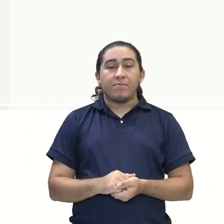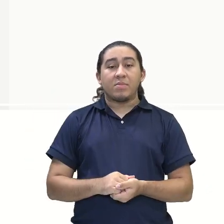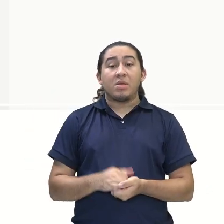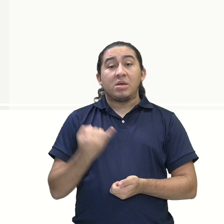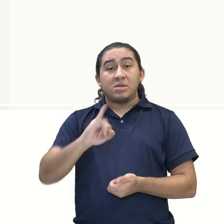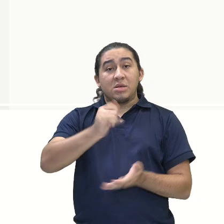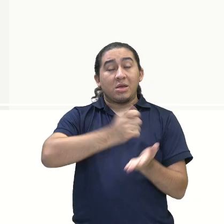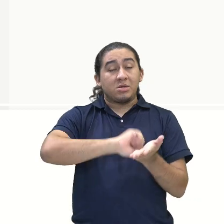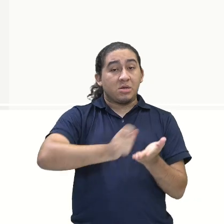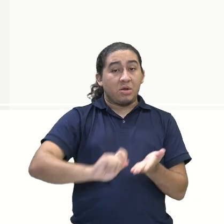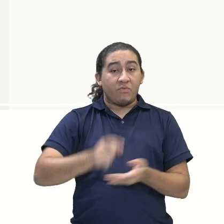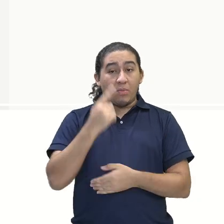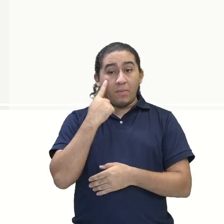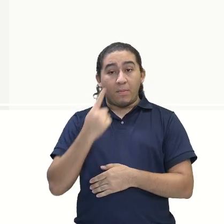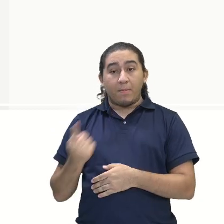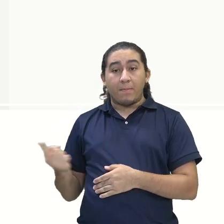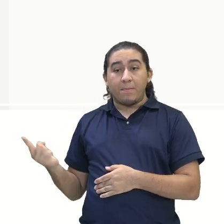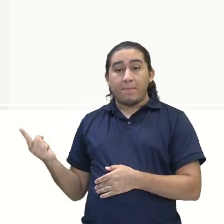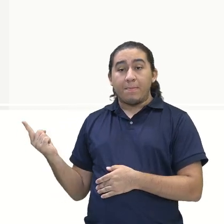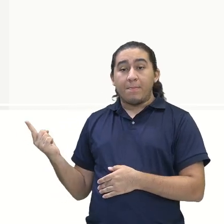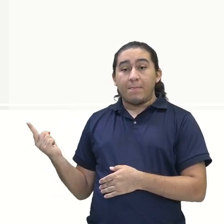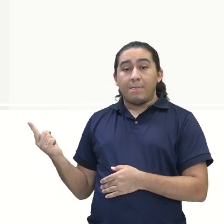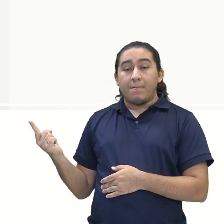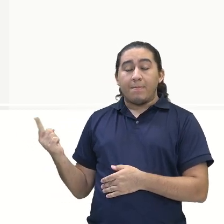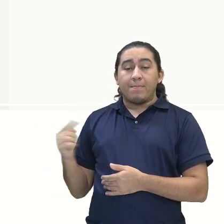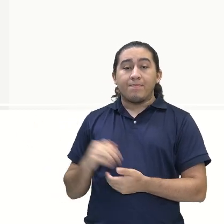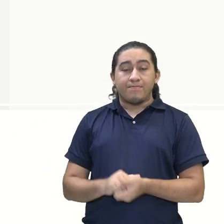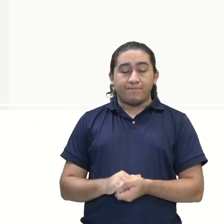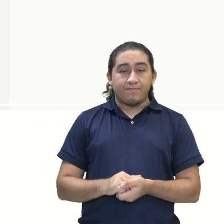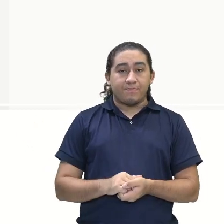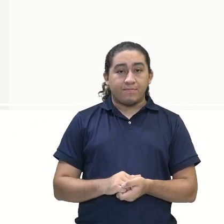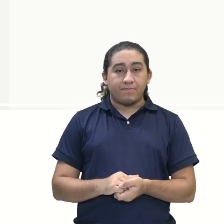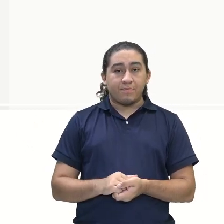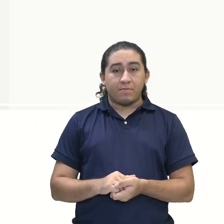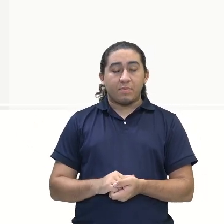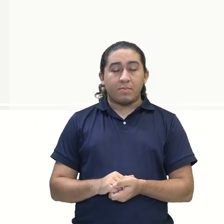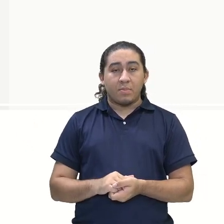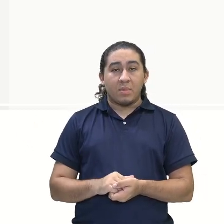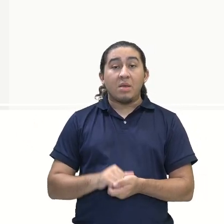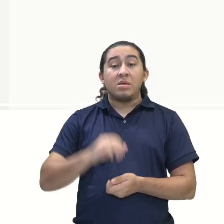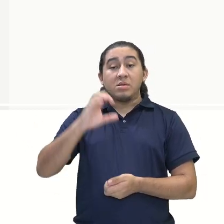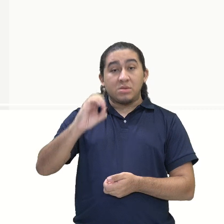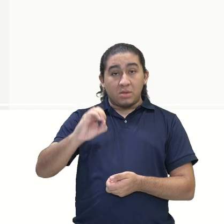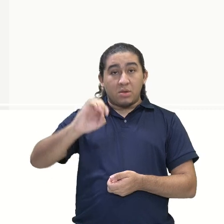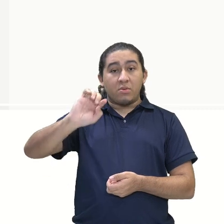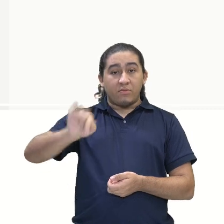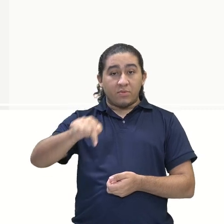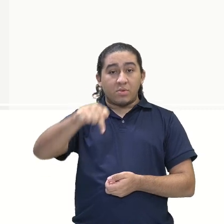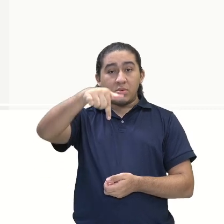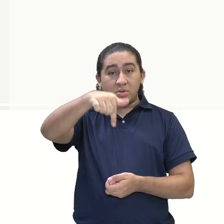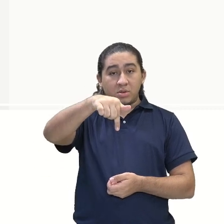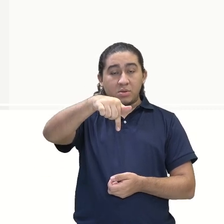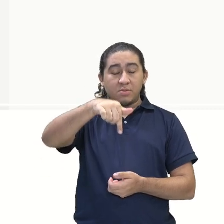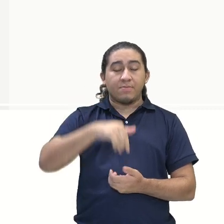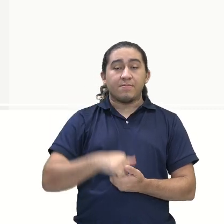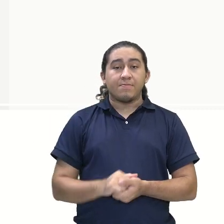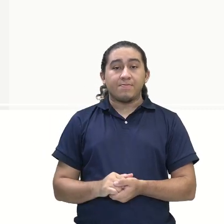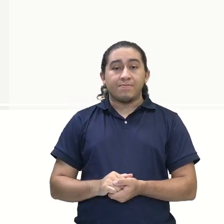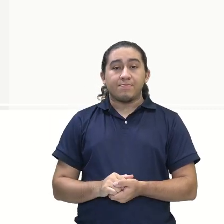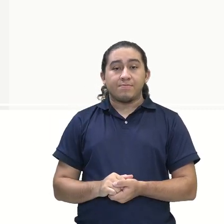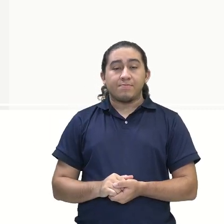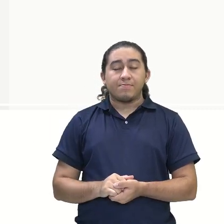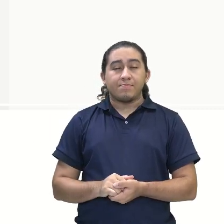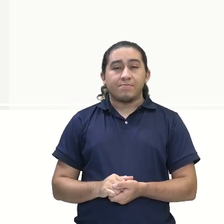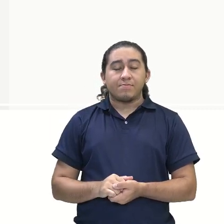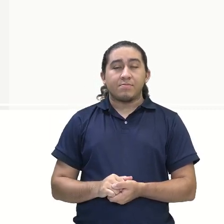forma decimal, a probabilidade de sair um pirulito vermelho era de 0,7.